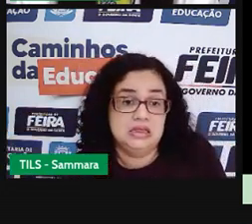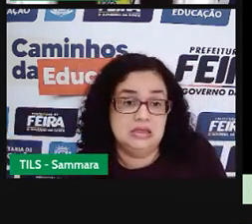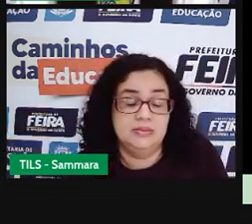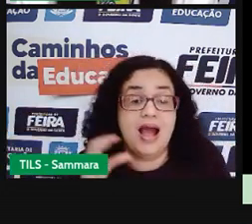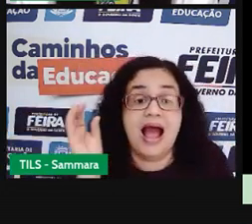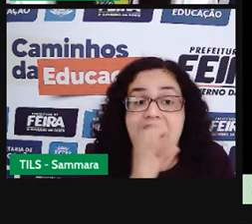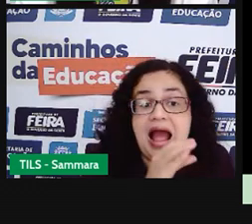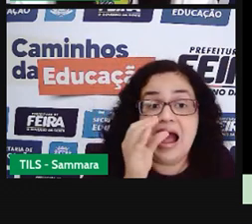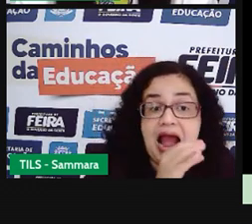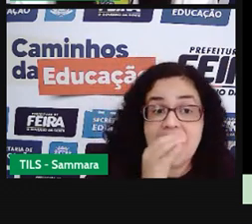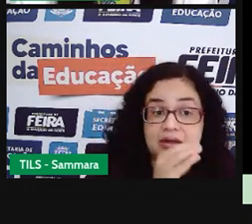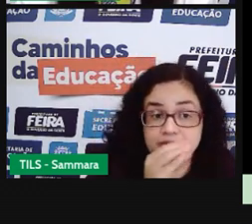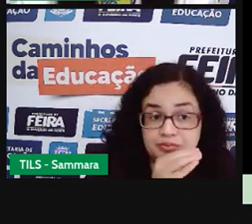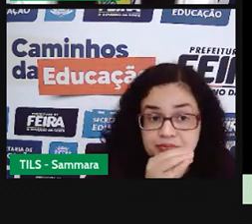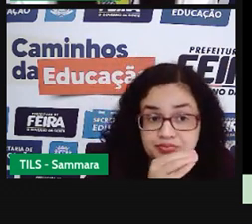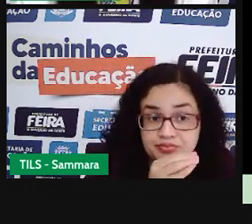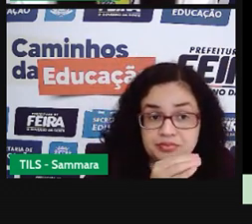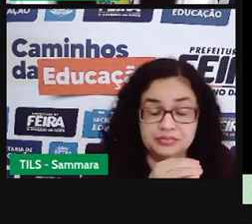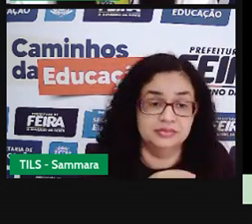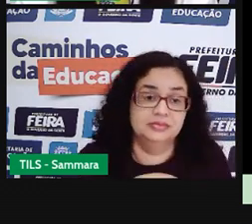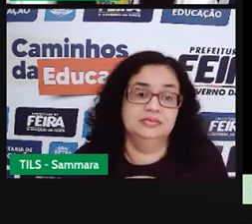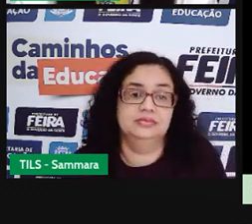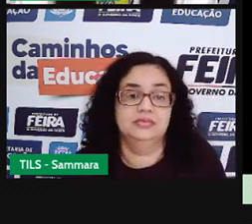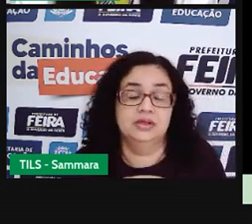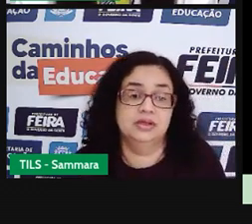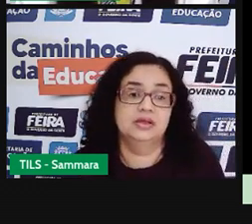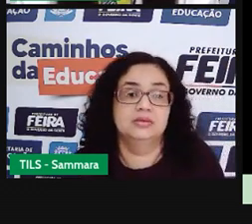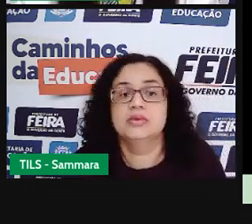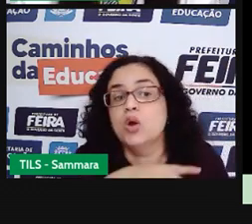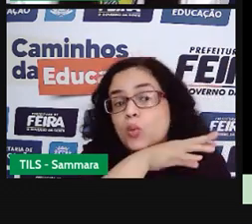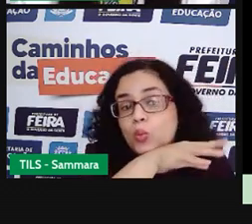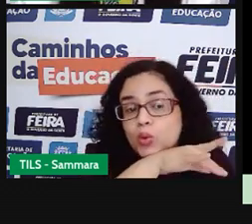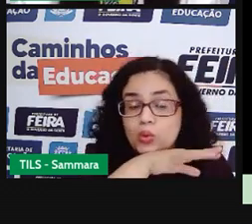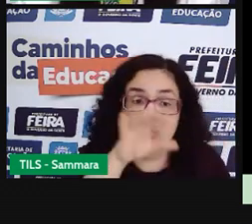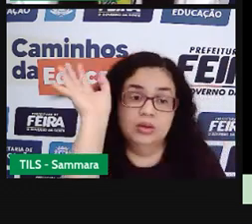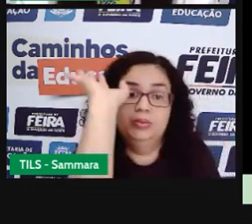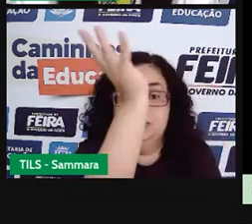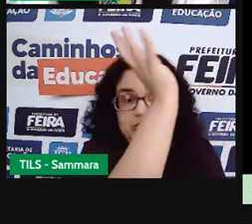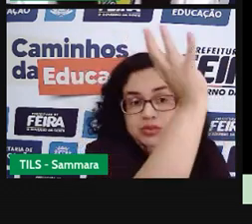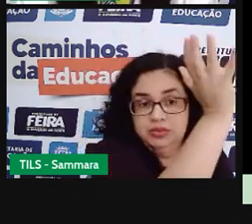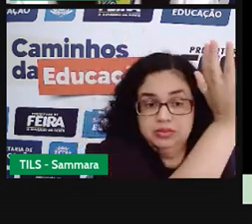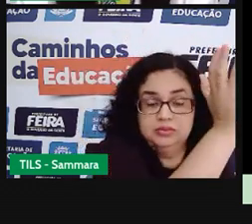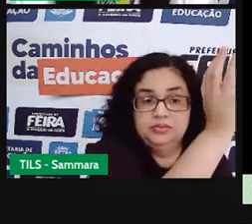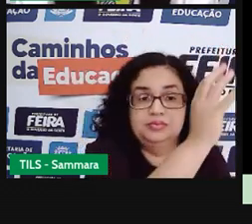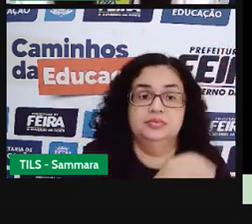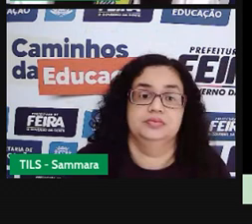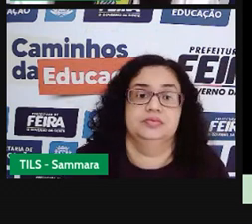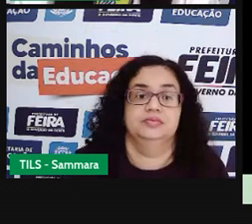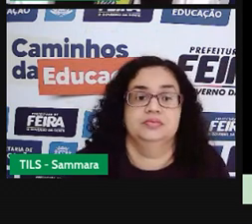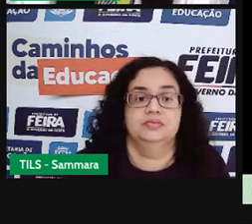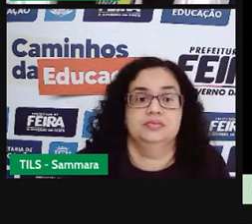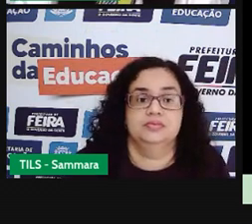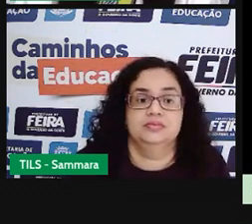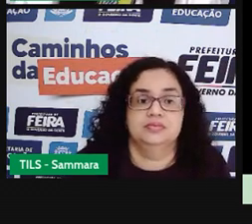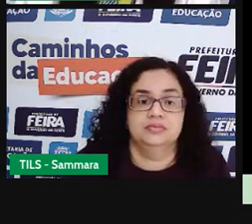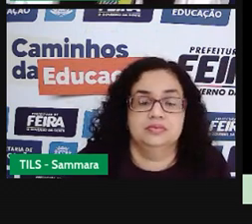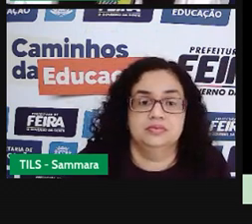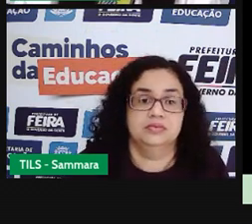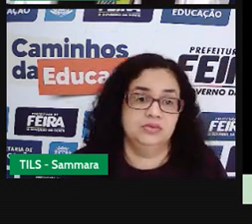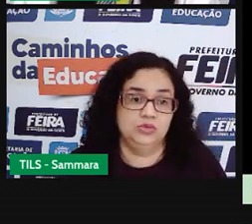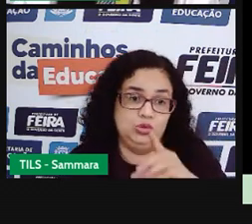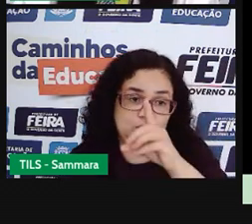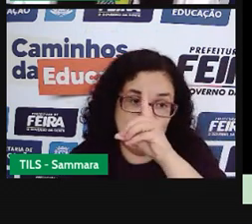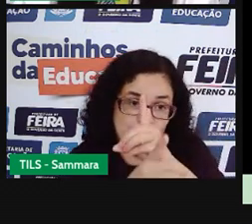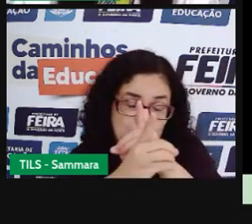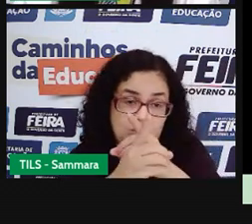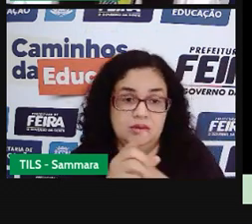e permite que a agressão ao meio ambiente seja menos severa né do que quando a gente é encontrar